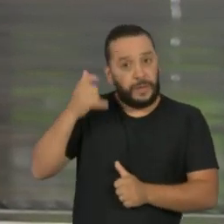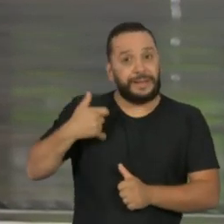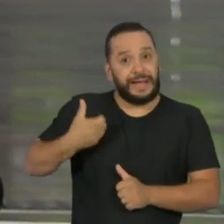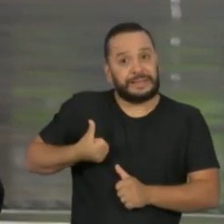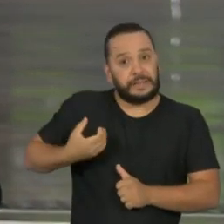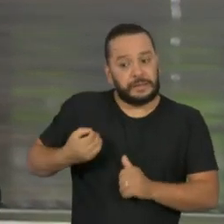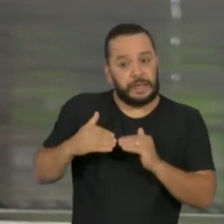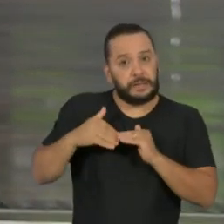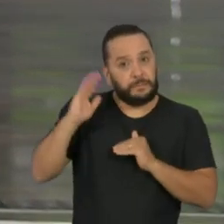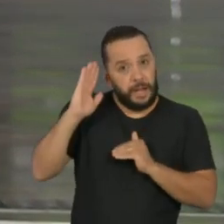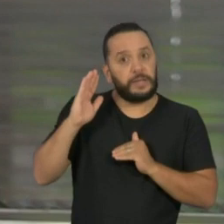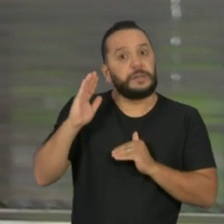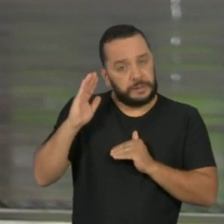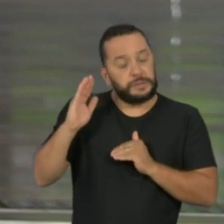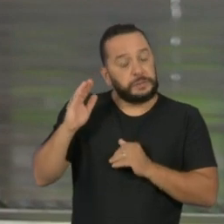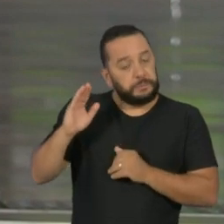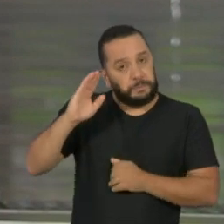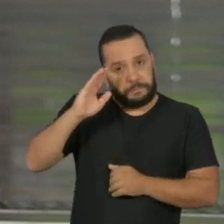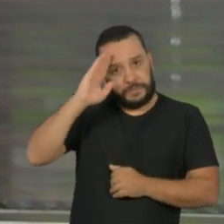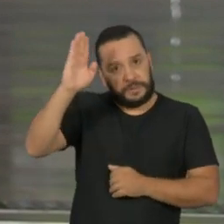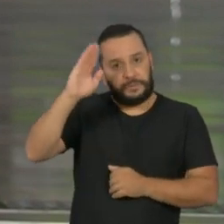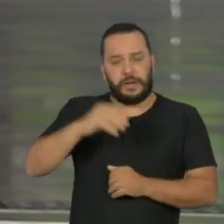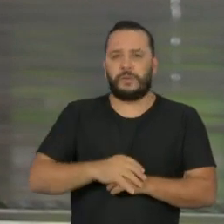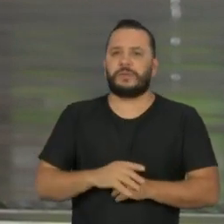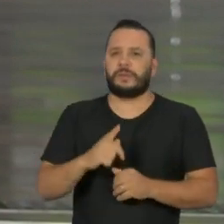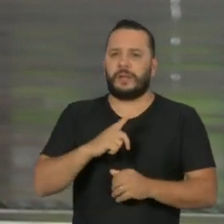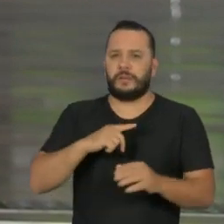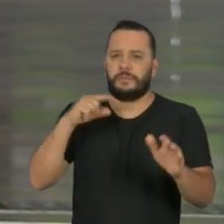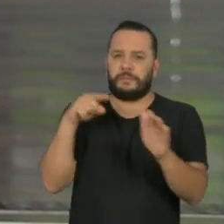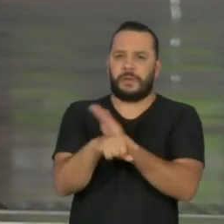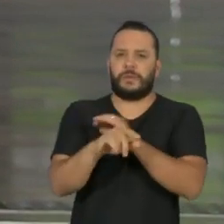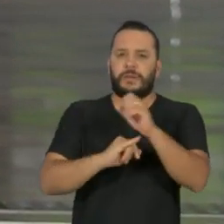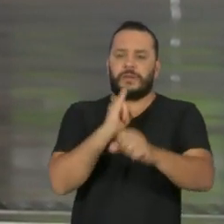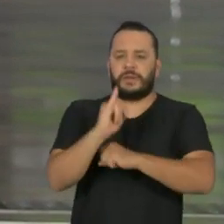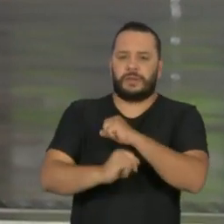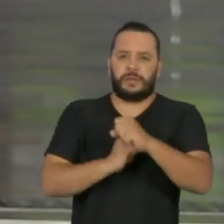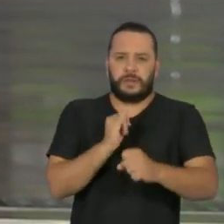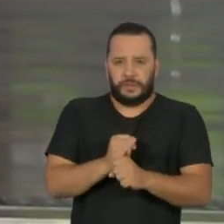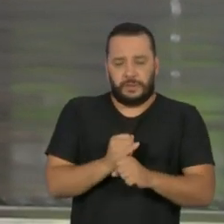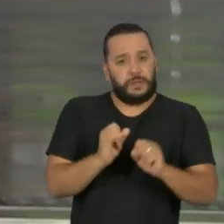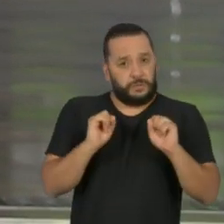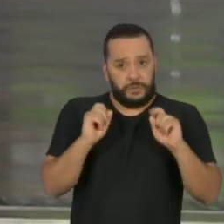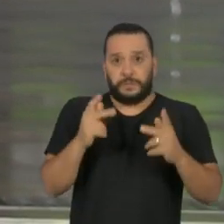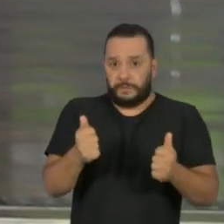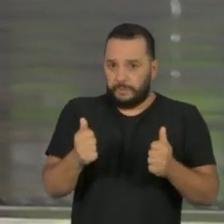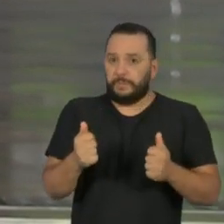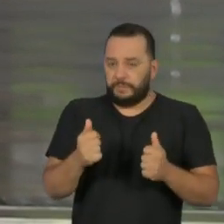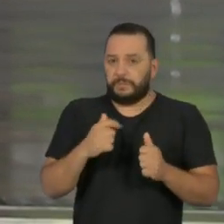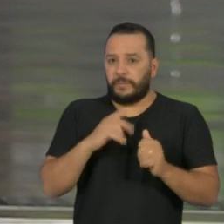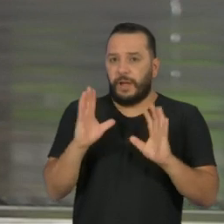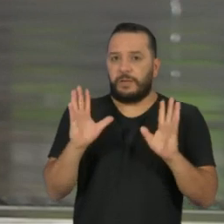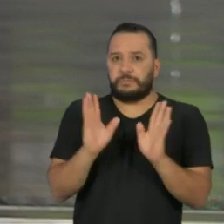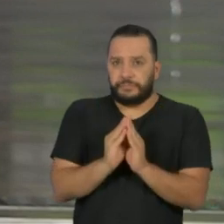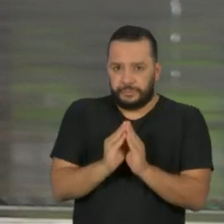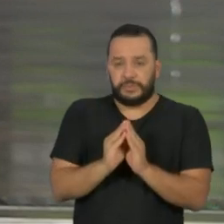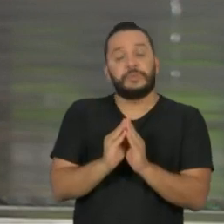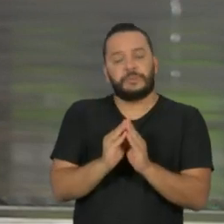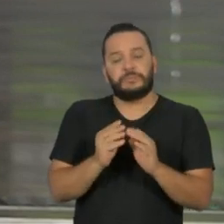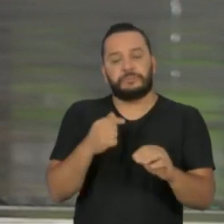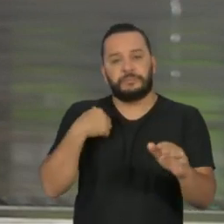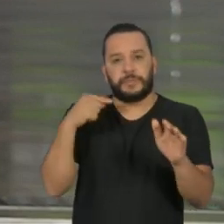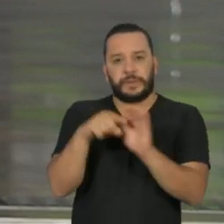Agora temos duas perguntas online, são perguntas equivalentes, portanto elas foram sintetizadas em uma única